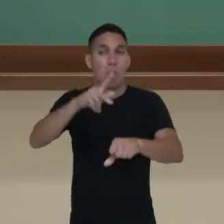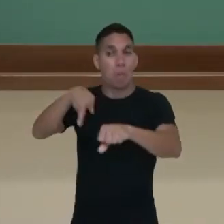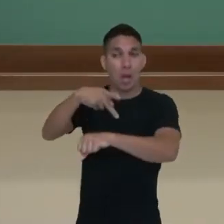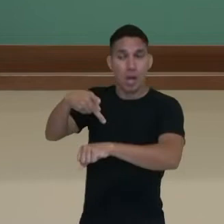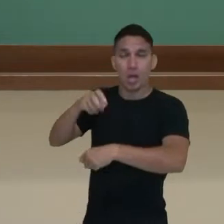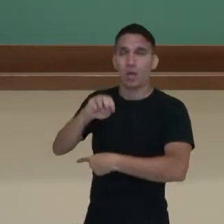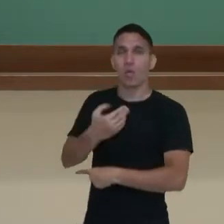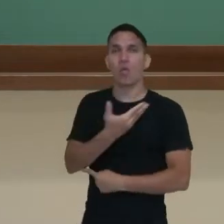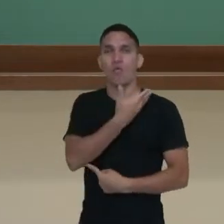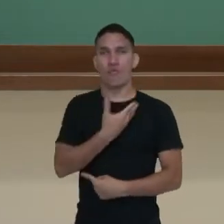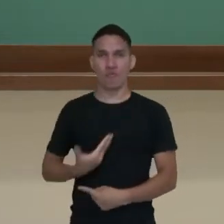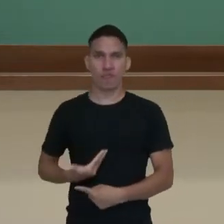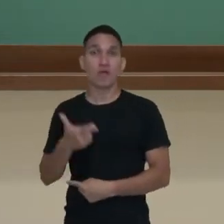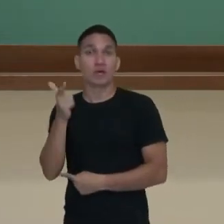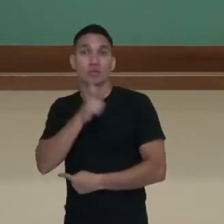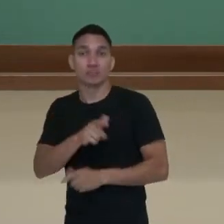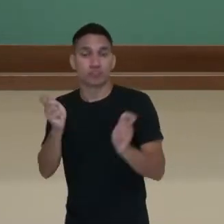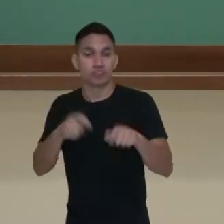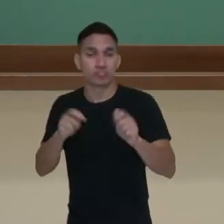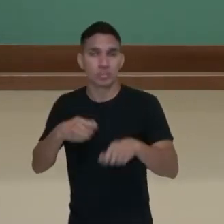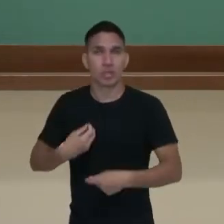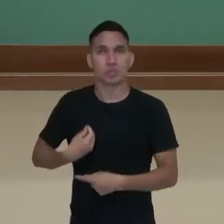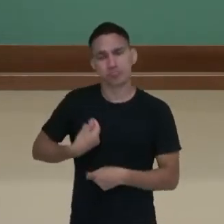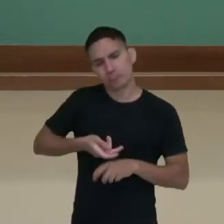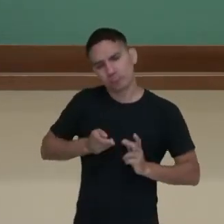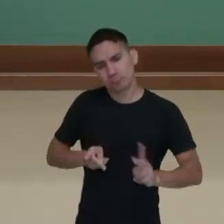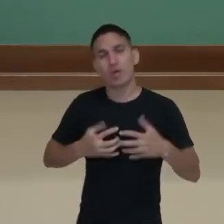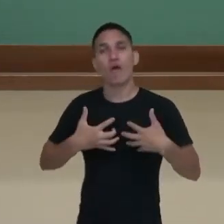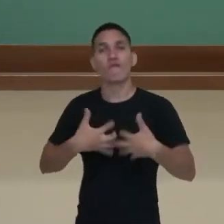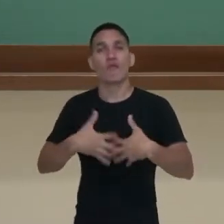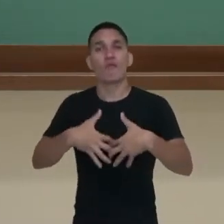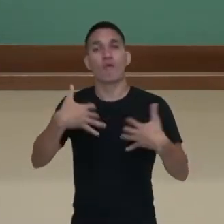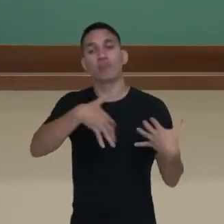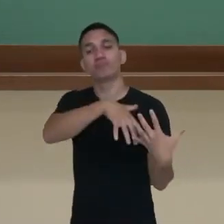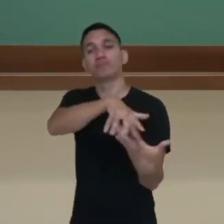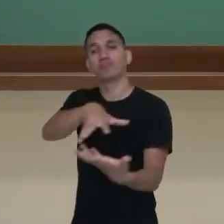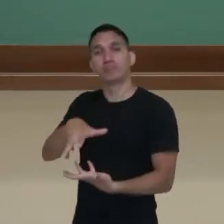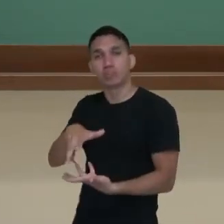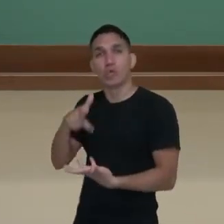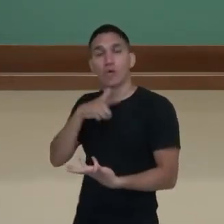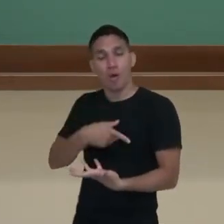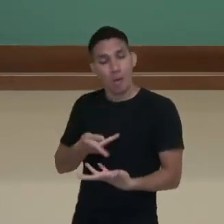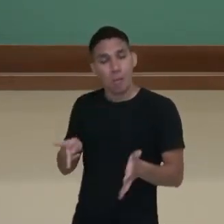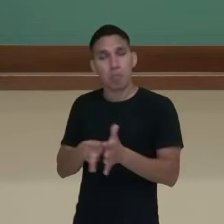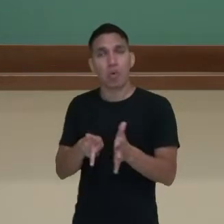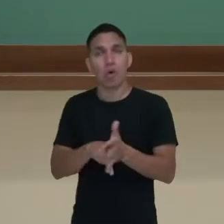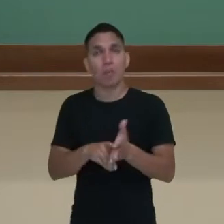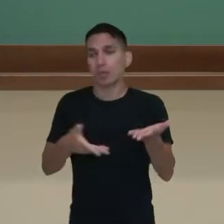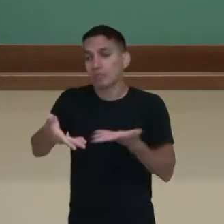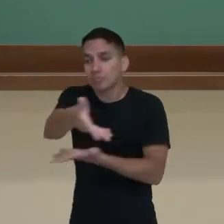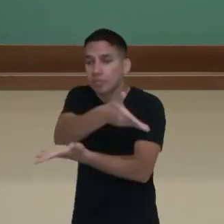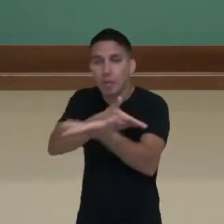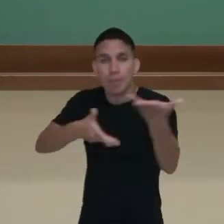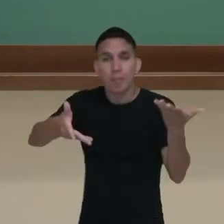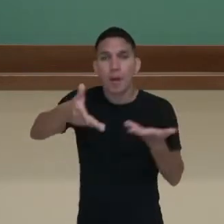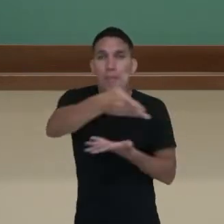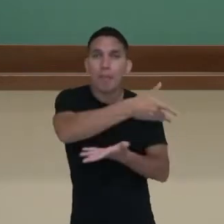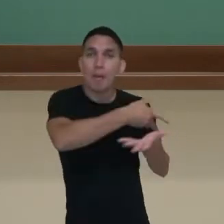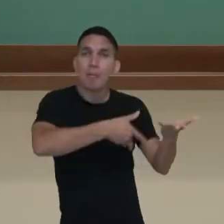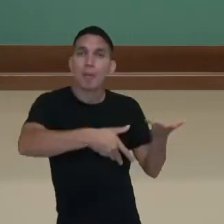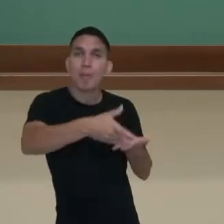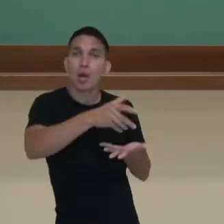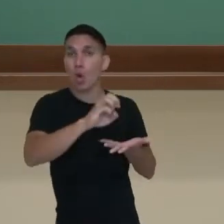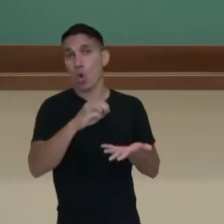né, irá sobreviver, né, diante do cenário internacional, exercendo suas relações com outros países, né, ou de uma